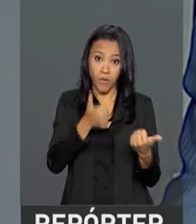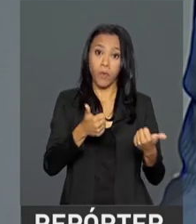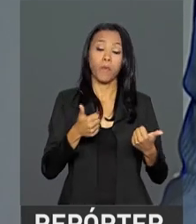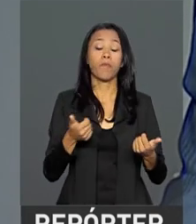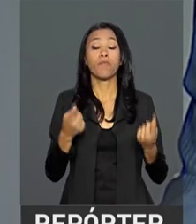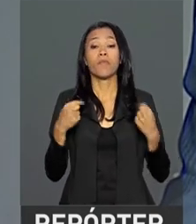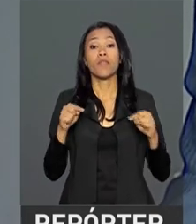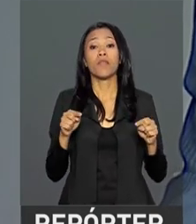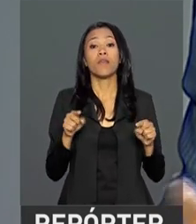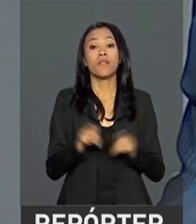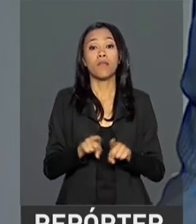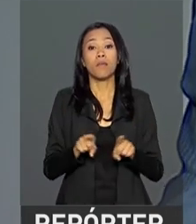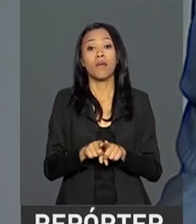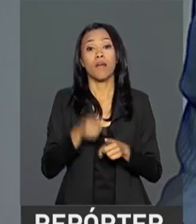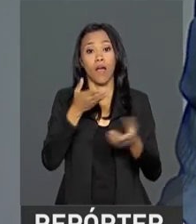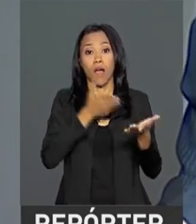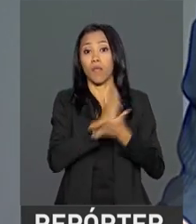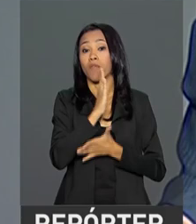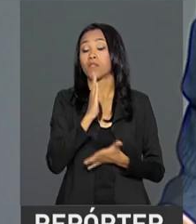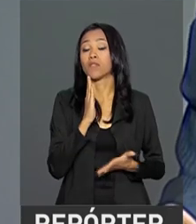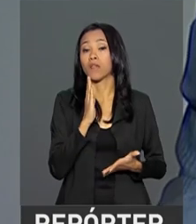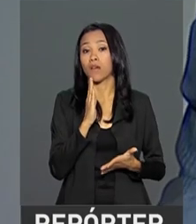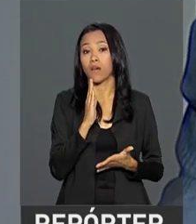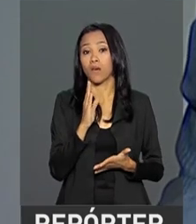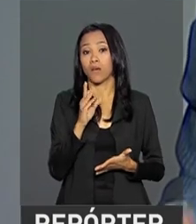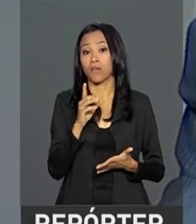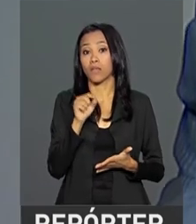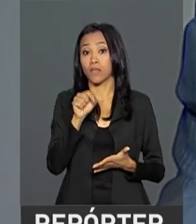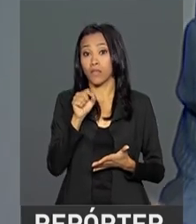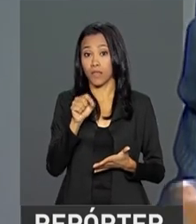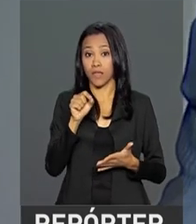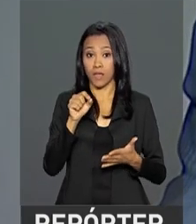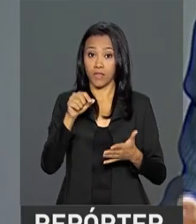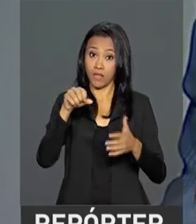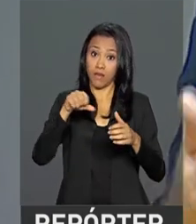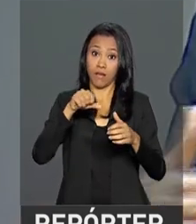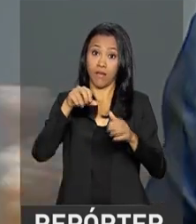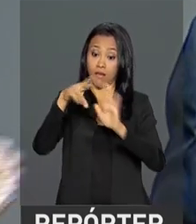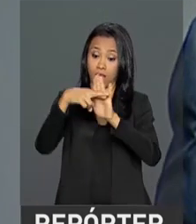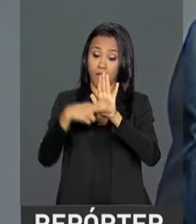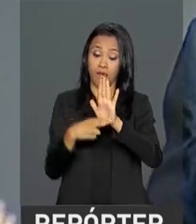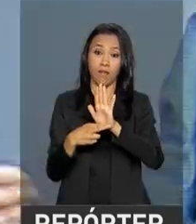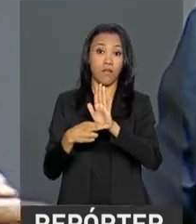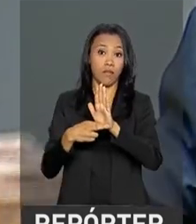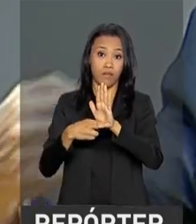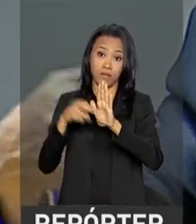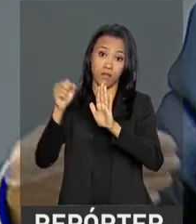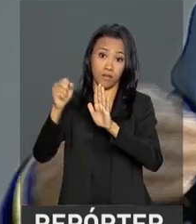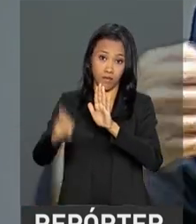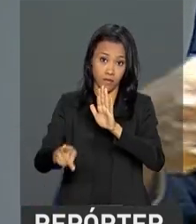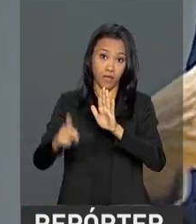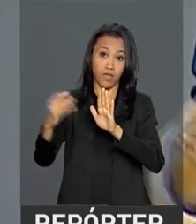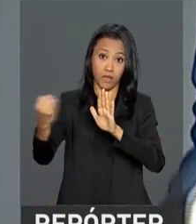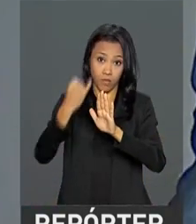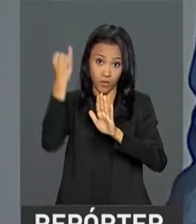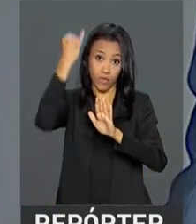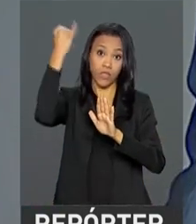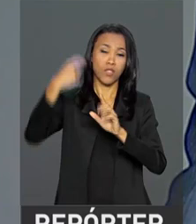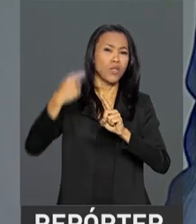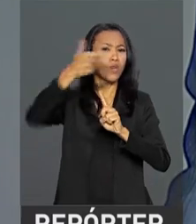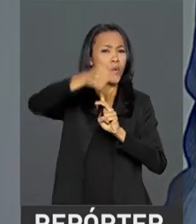a e a aprovação da reforma da reforma fundamental que é a previdência de outros projetos